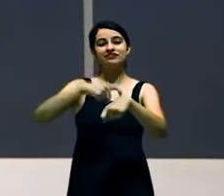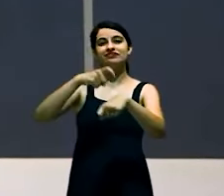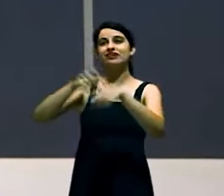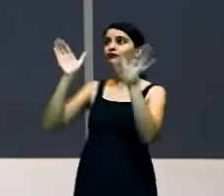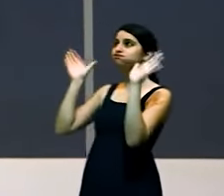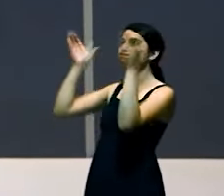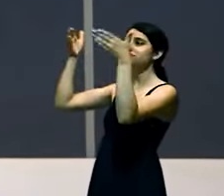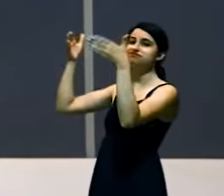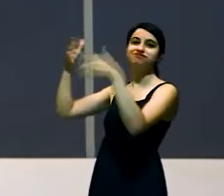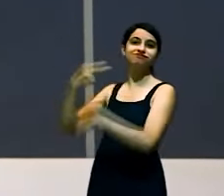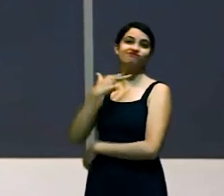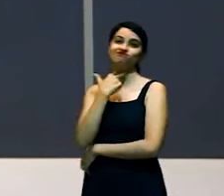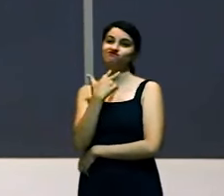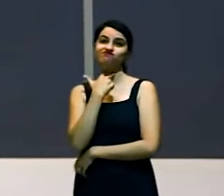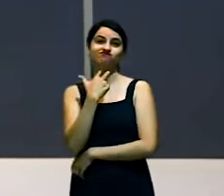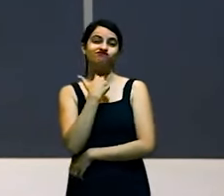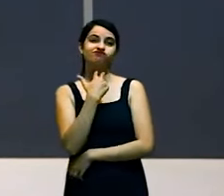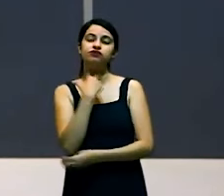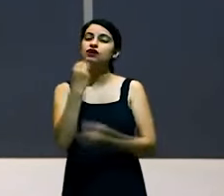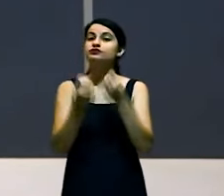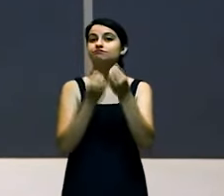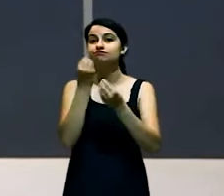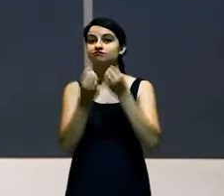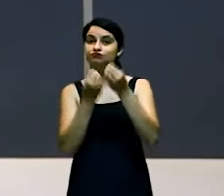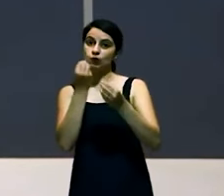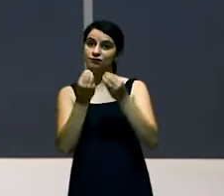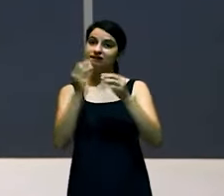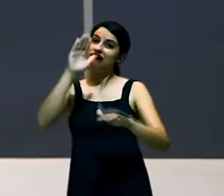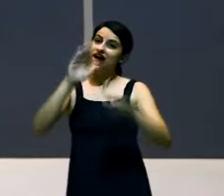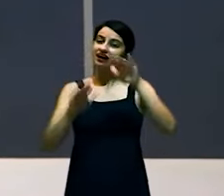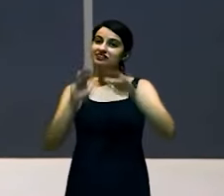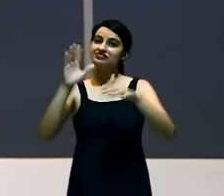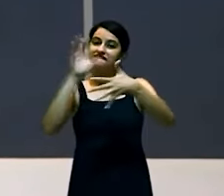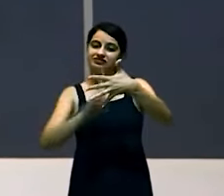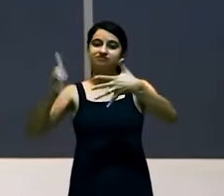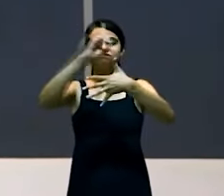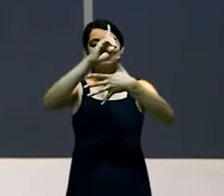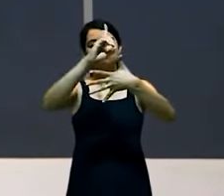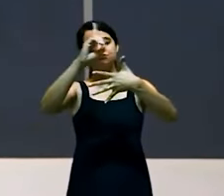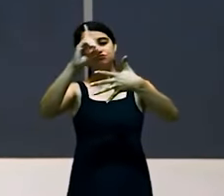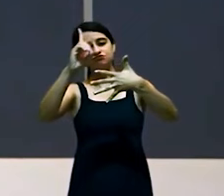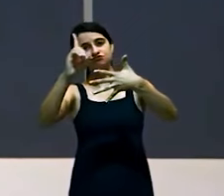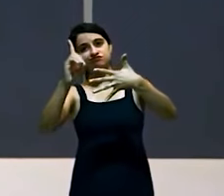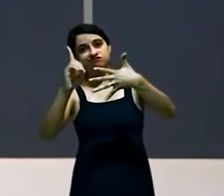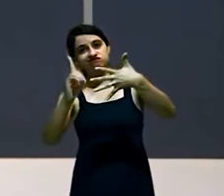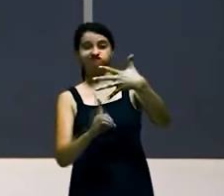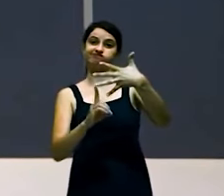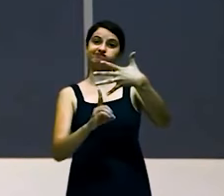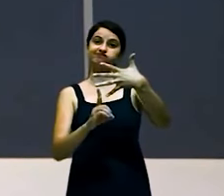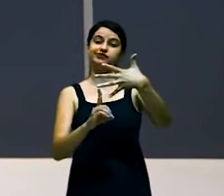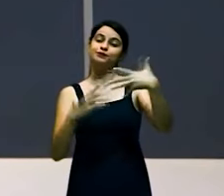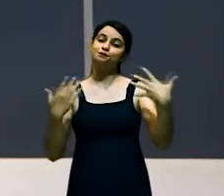até o importante toma o lugar de Jesus. Mas a minha oração é: